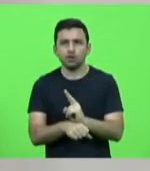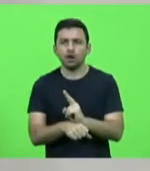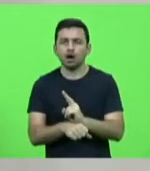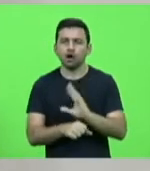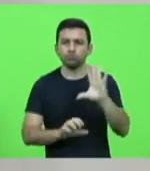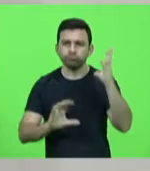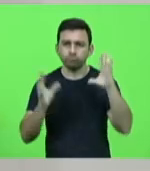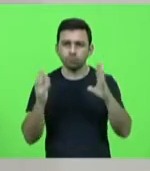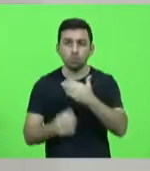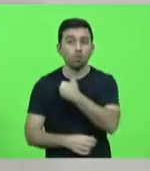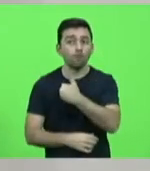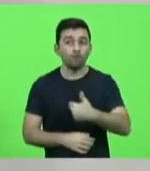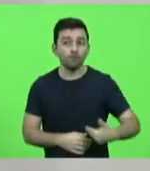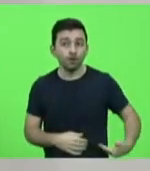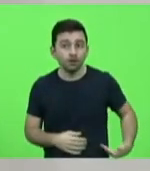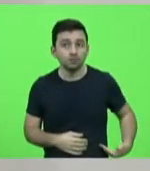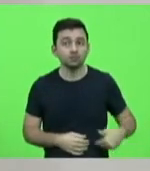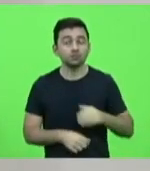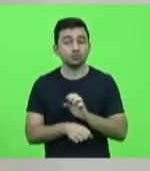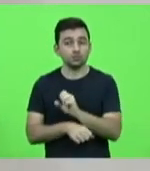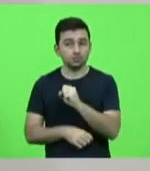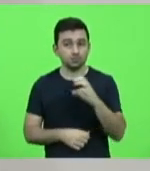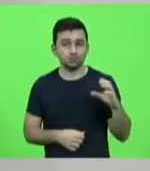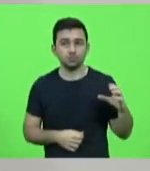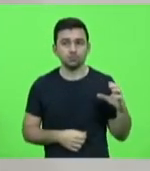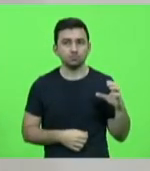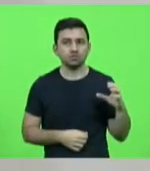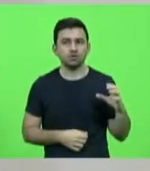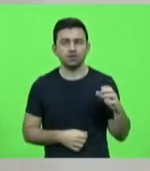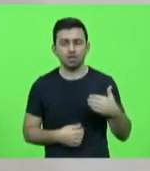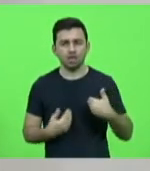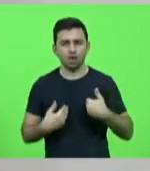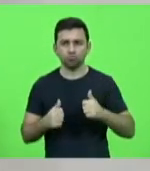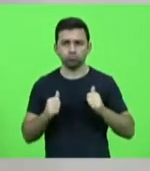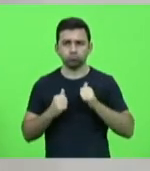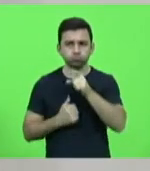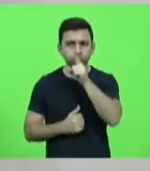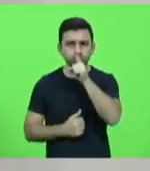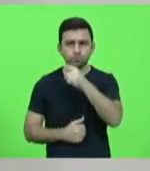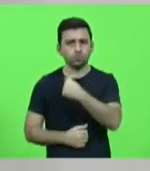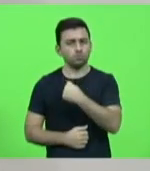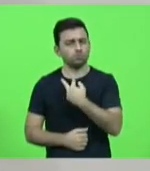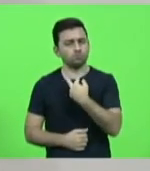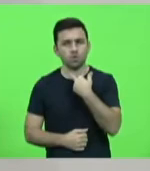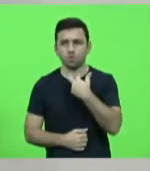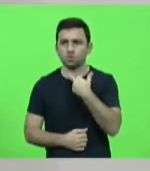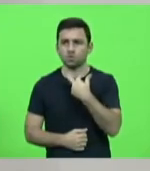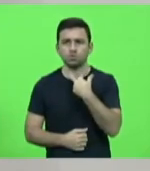do governo do Estado, eu não posso me calar.